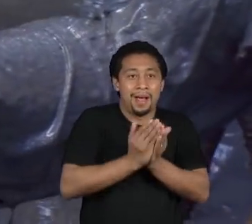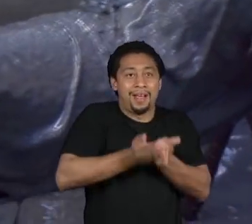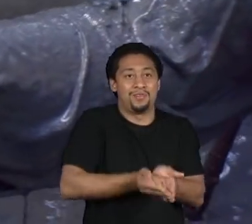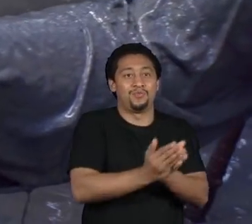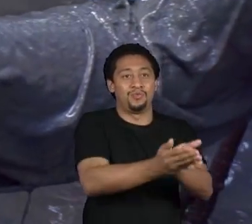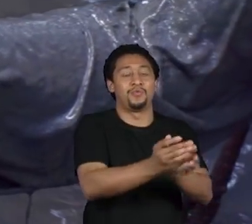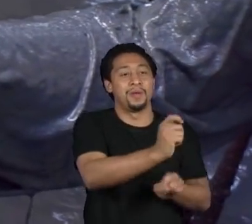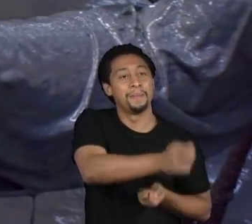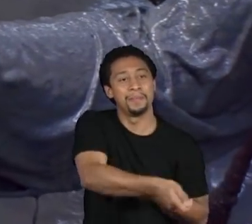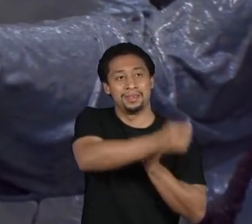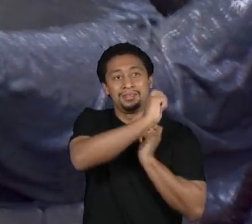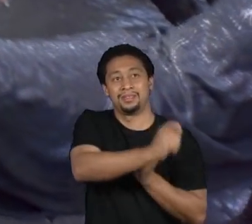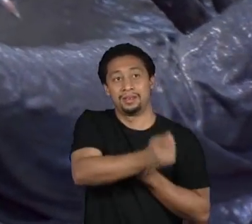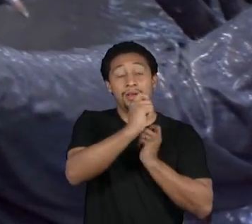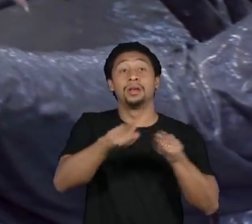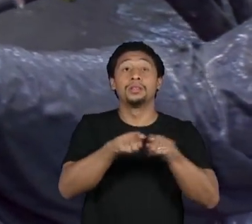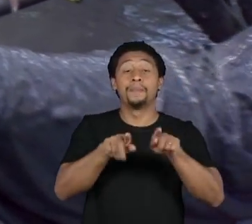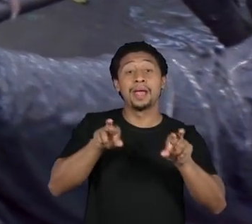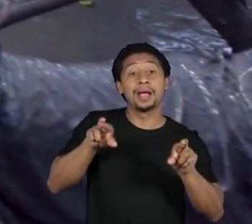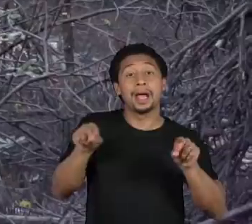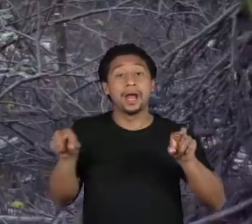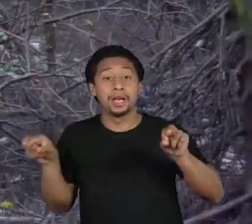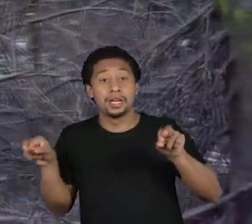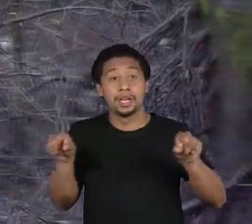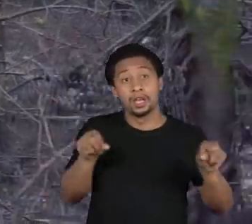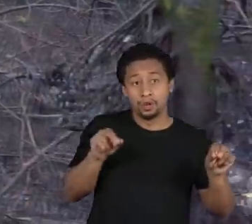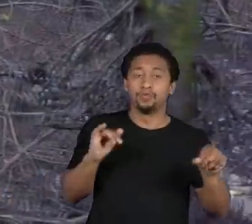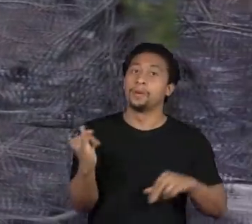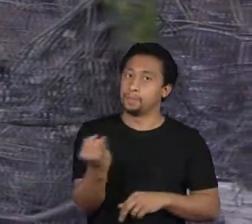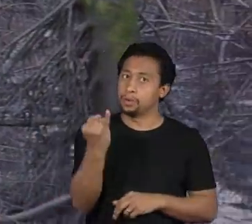dos recursos mais importantes dos pescadores locais.